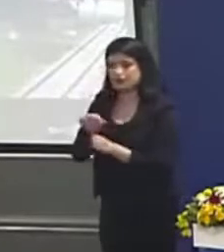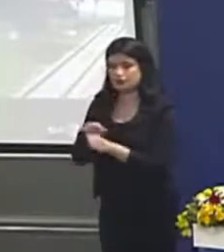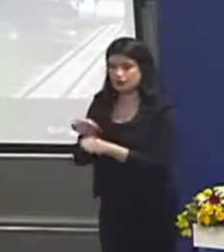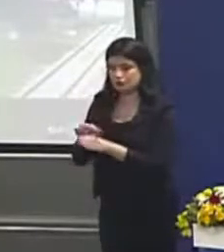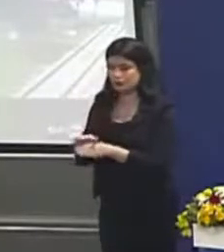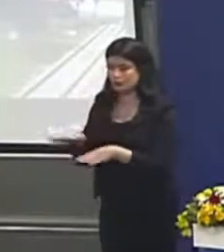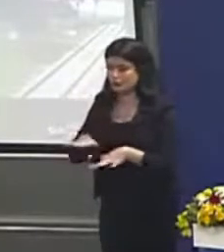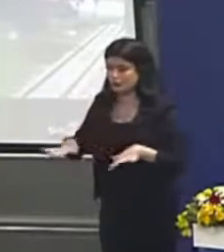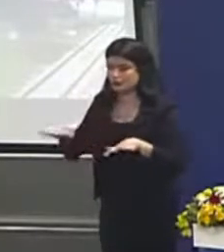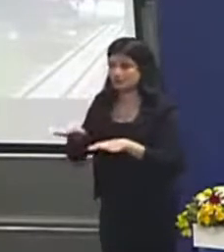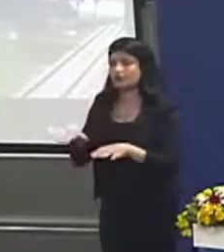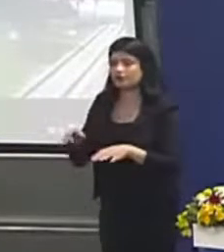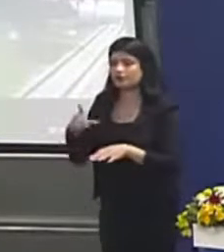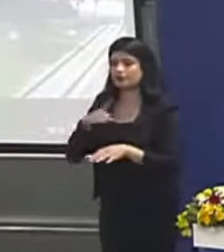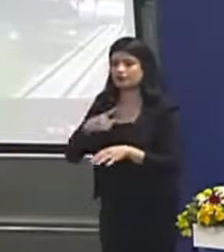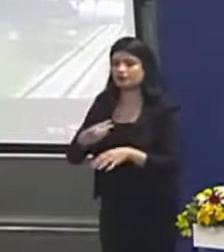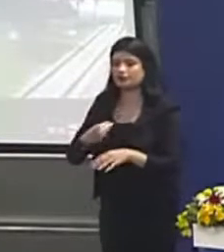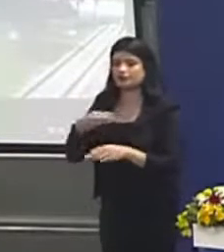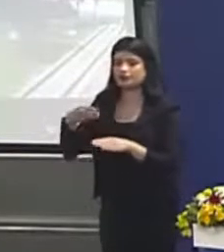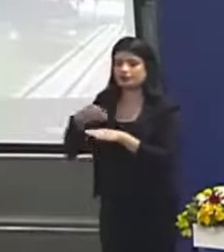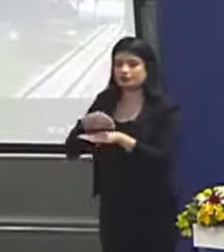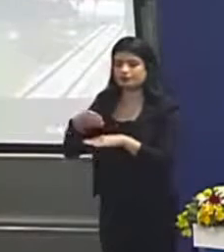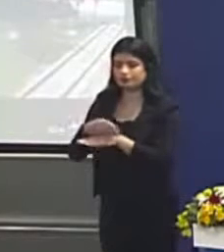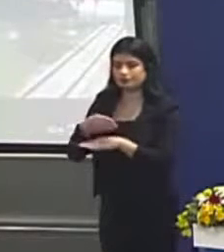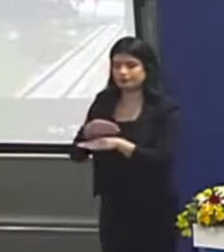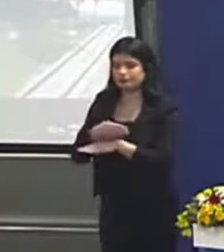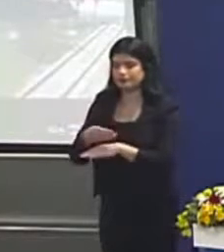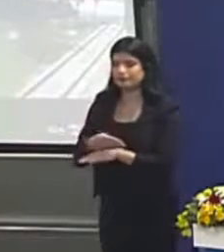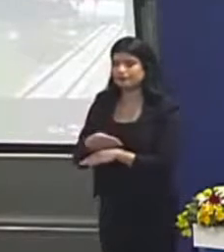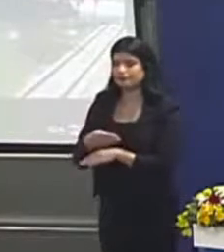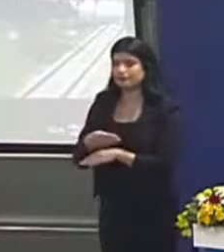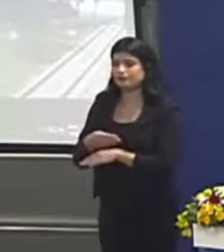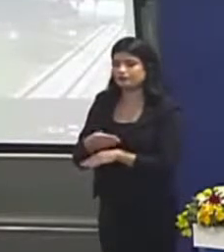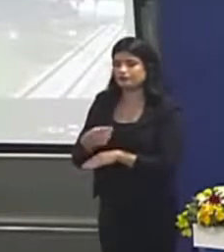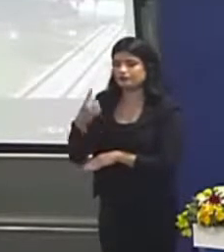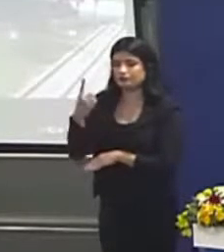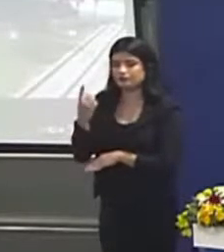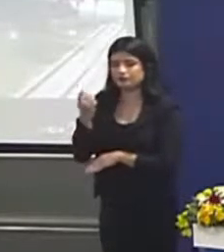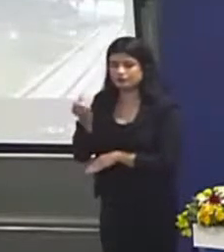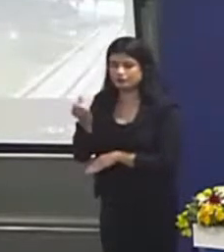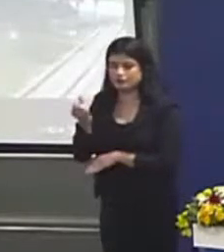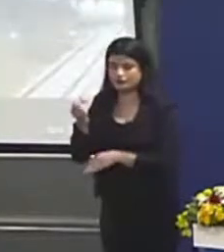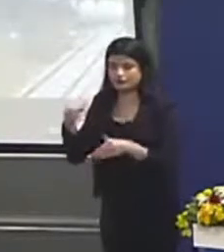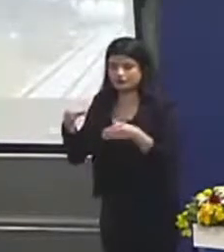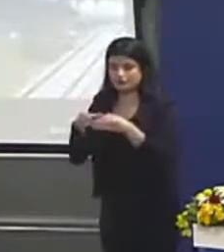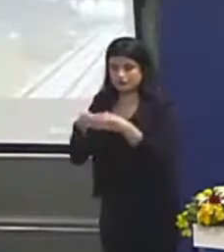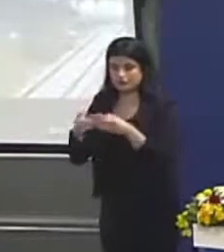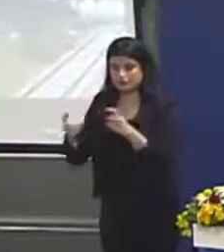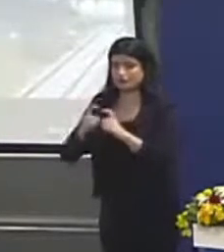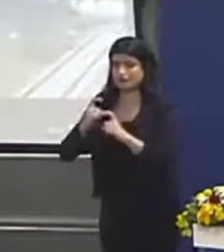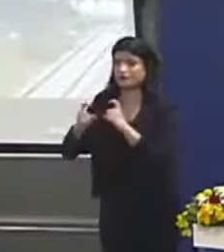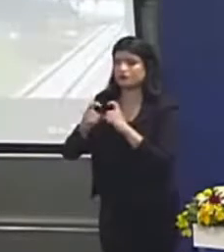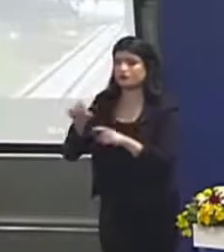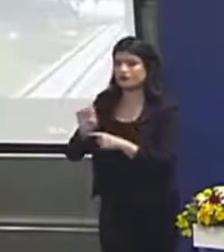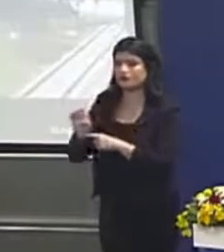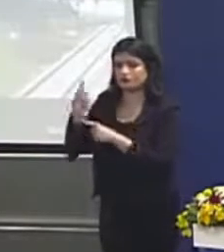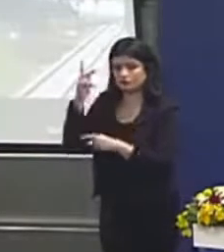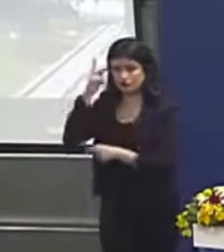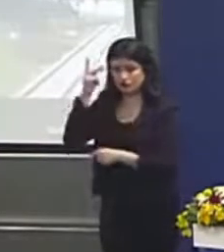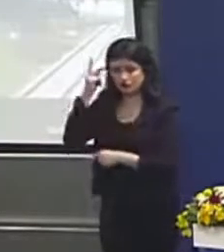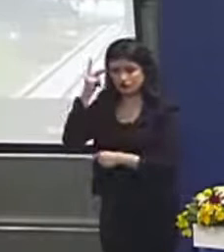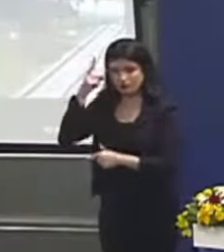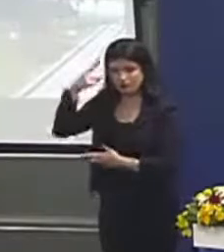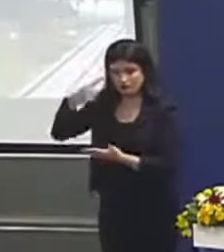conselheiros que compõem o 16º Plenário do Conselho Regional de Psicologia do Estado de São Paulo, que, com